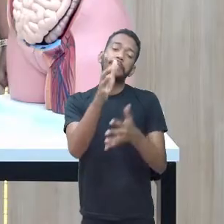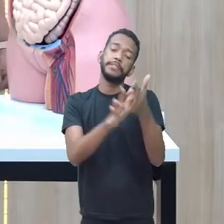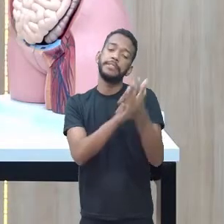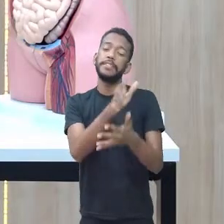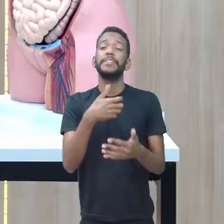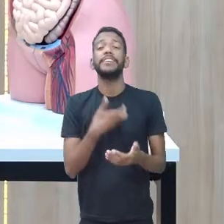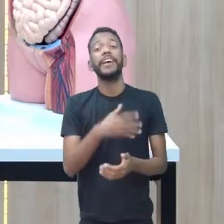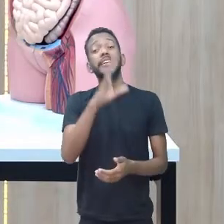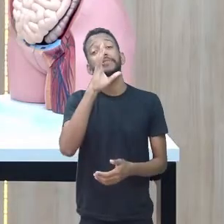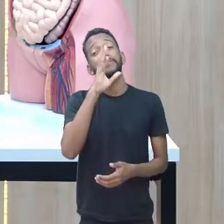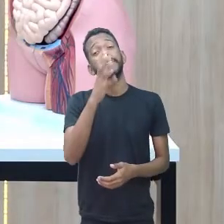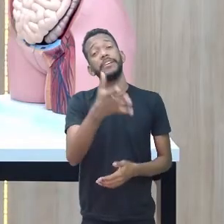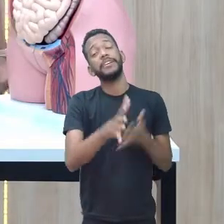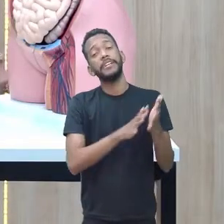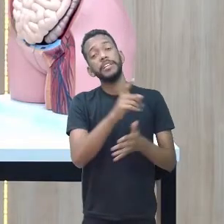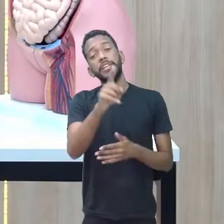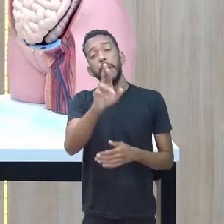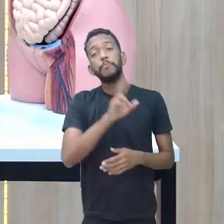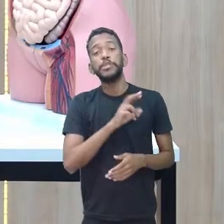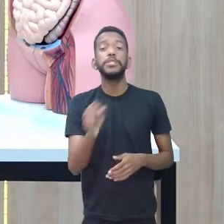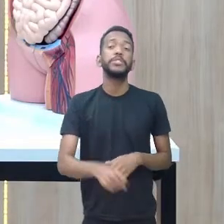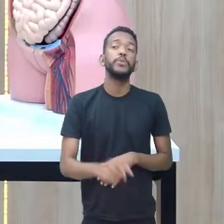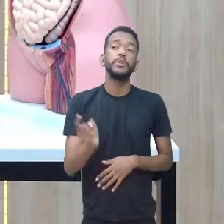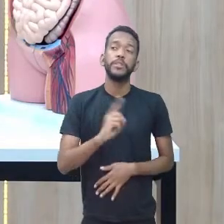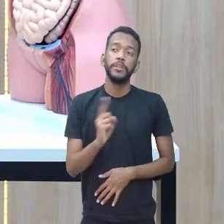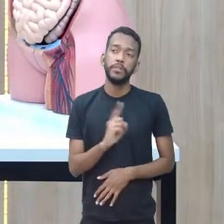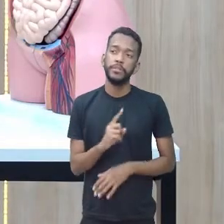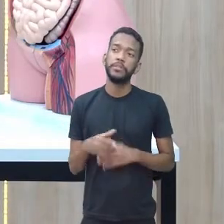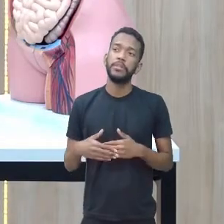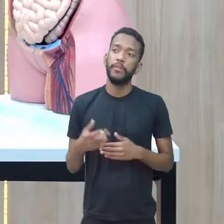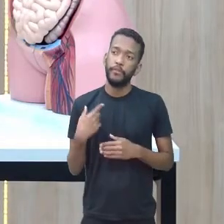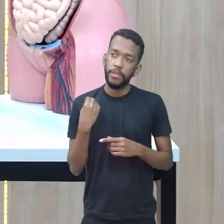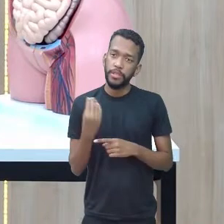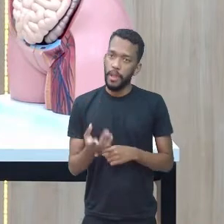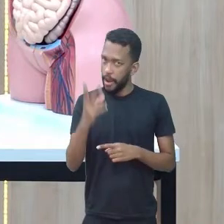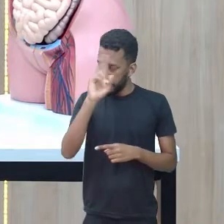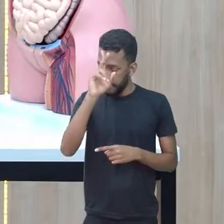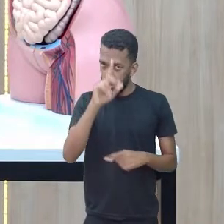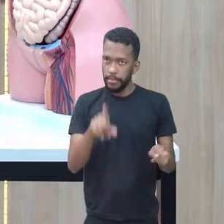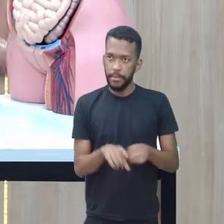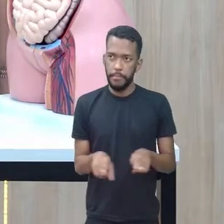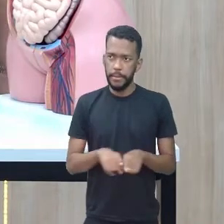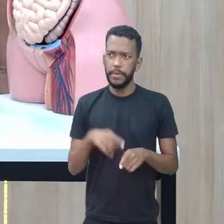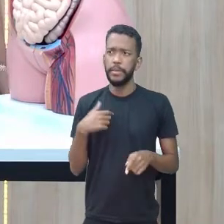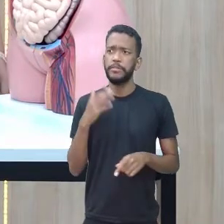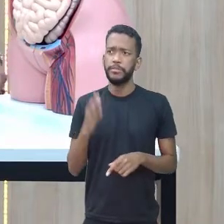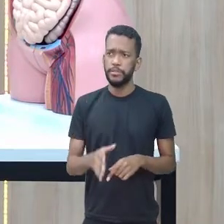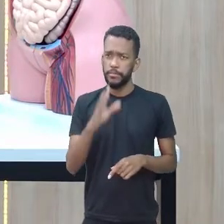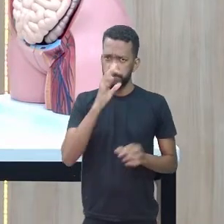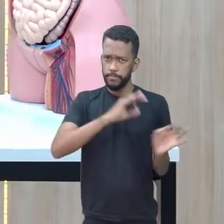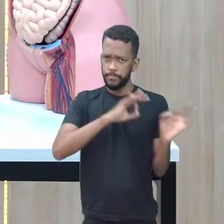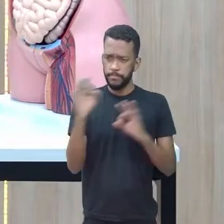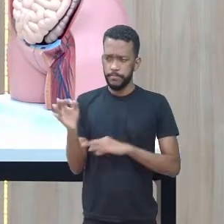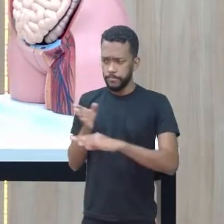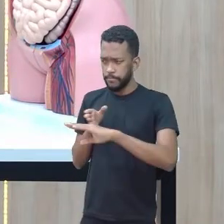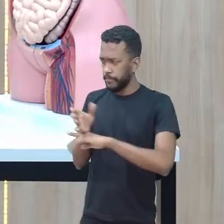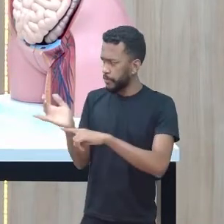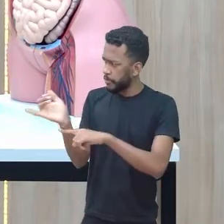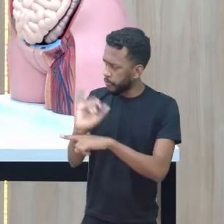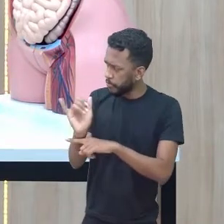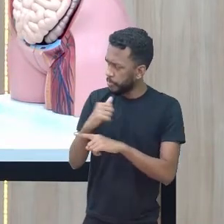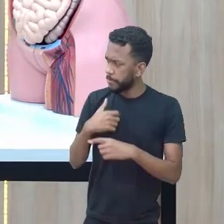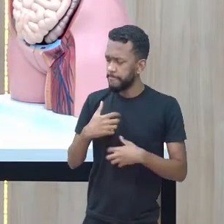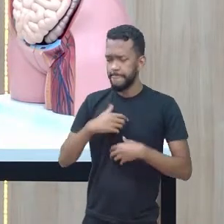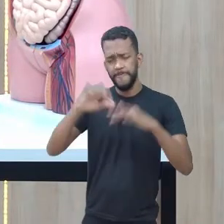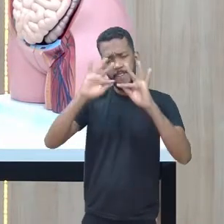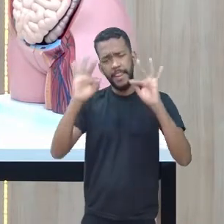nós vamos ver quem está respondendo. E aqui eu vou lembrar também, eu dei uma olhada lá no YouTube e estou muito